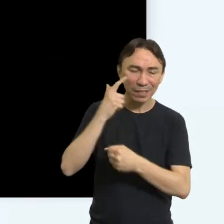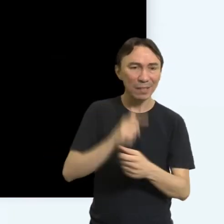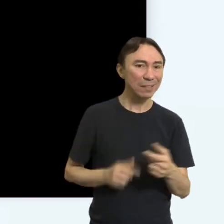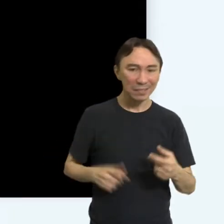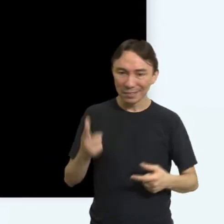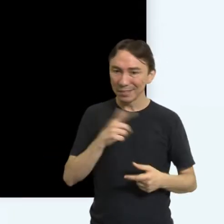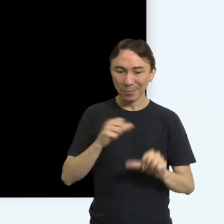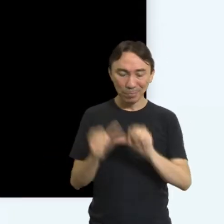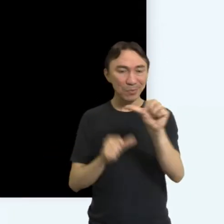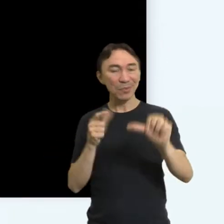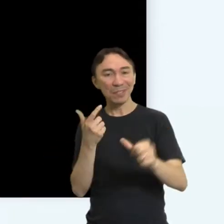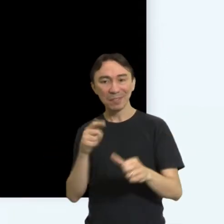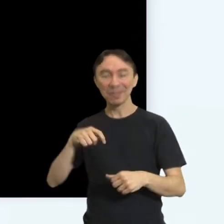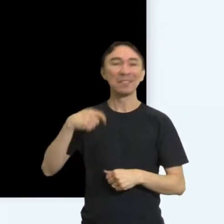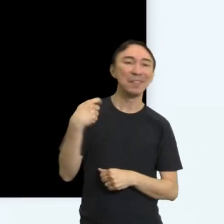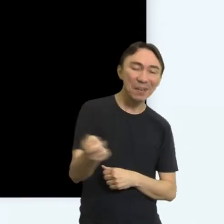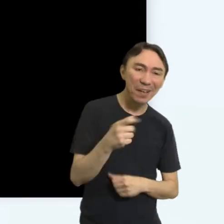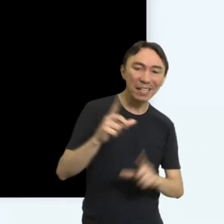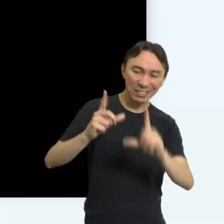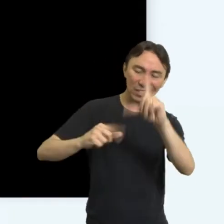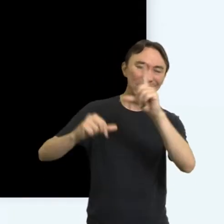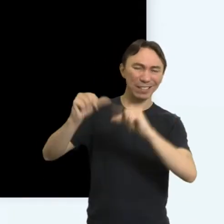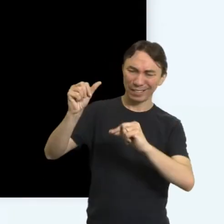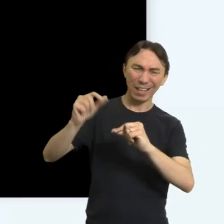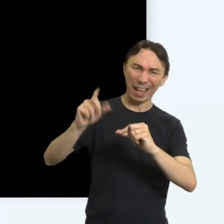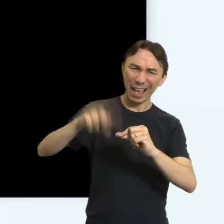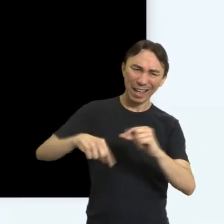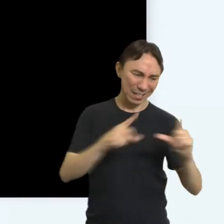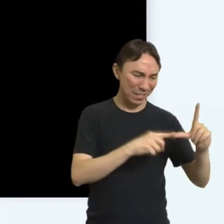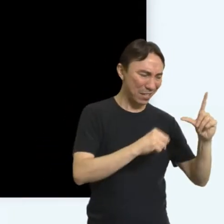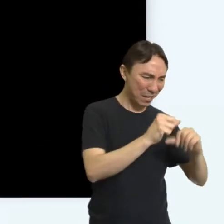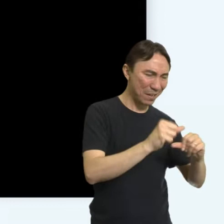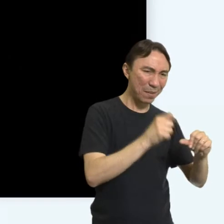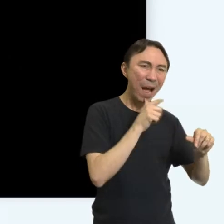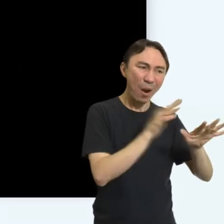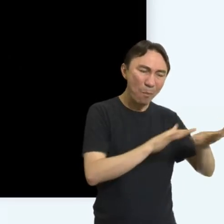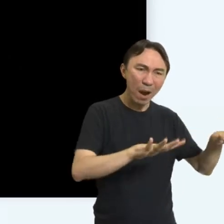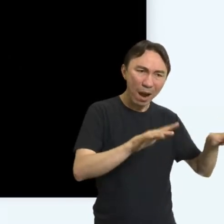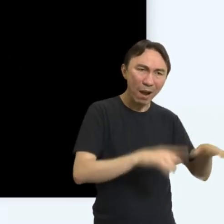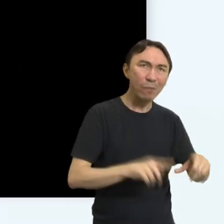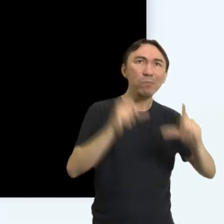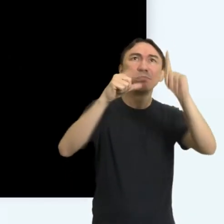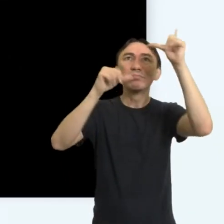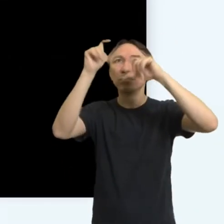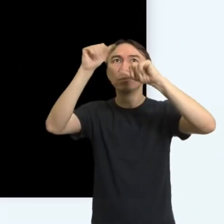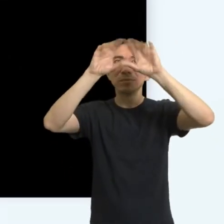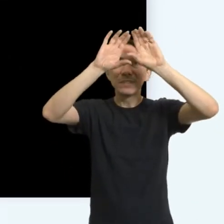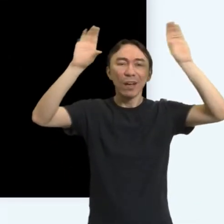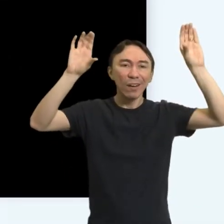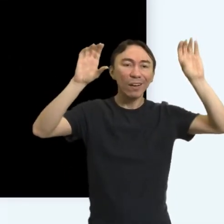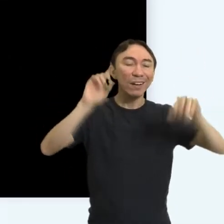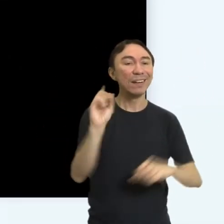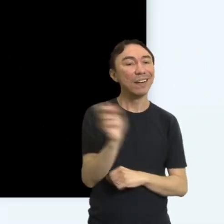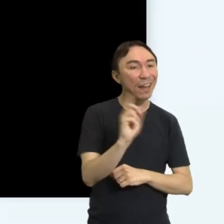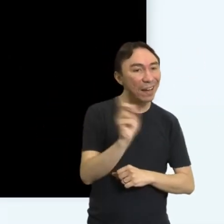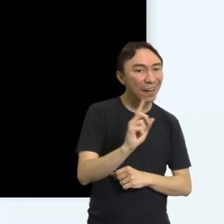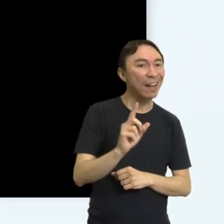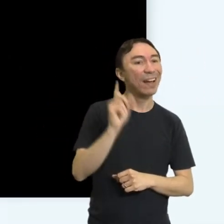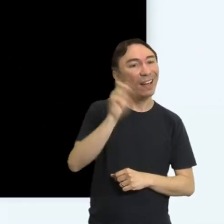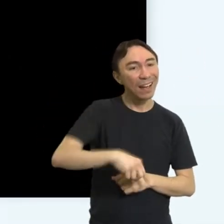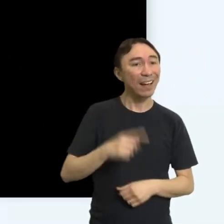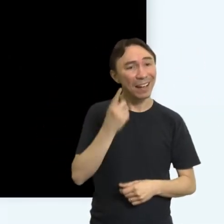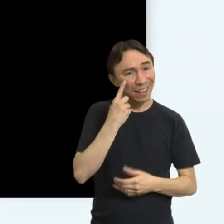certeza você vai entender que ela não virou uma estrela do mar, nem uma estrela do céu. Percebeu? Esse é o efeito